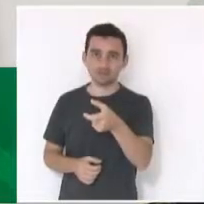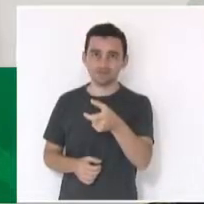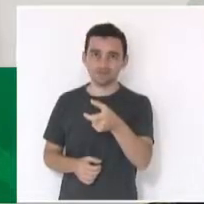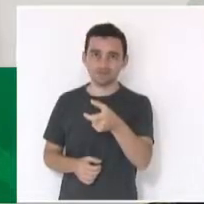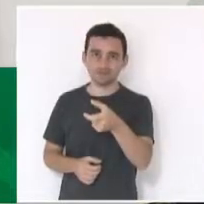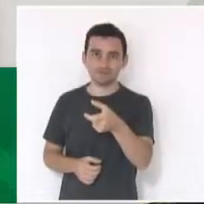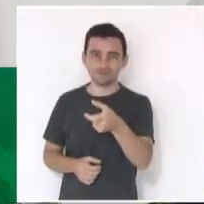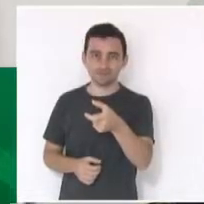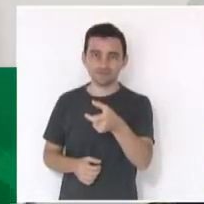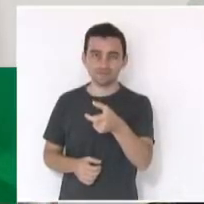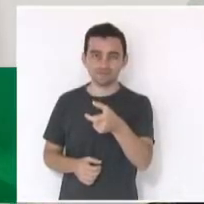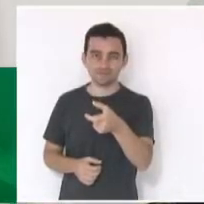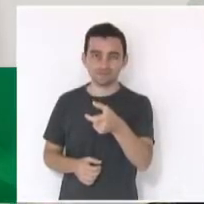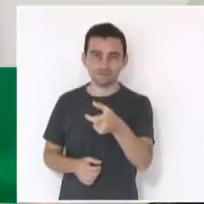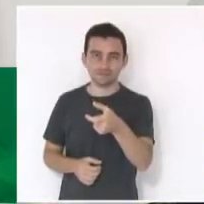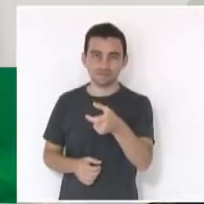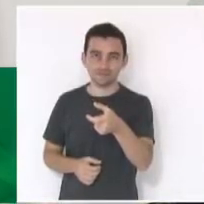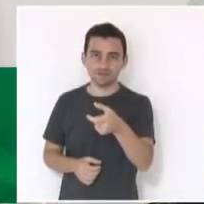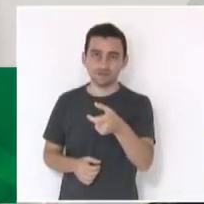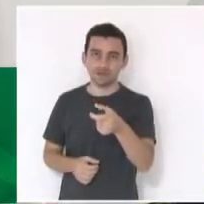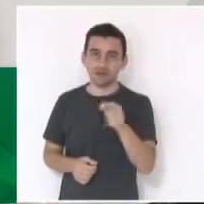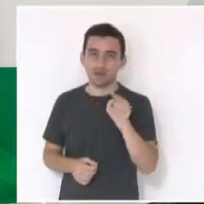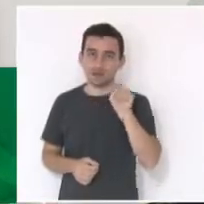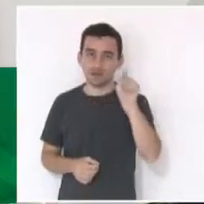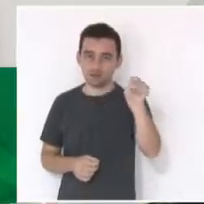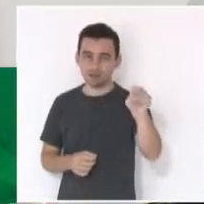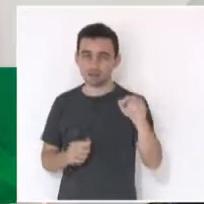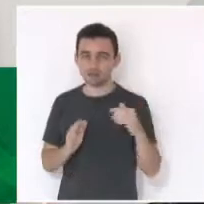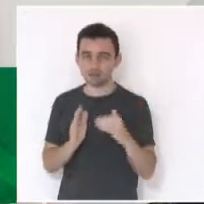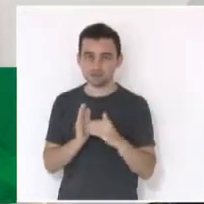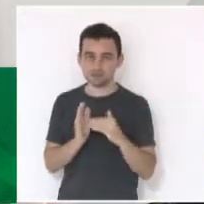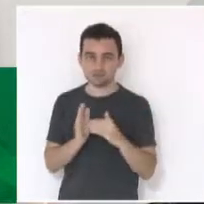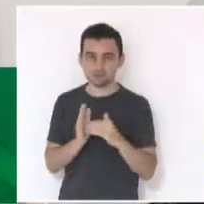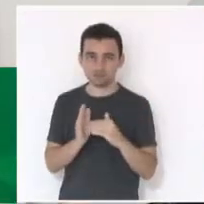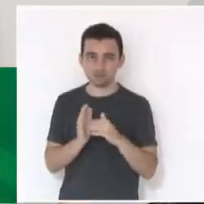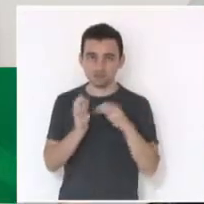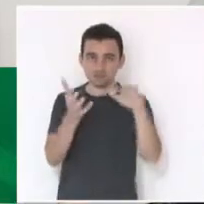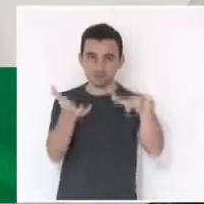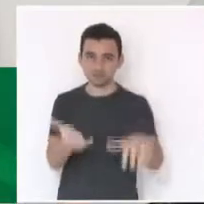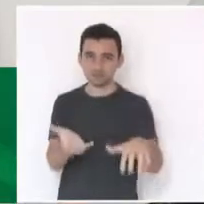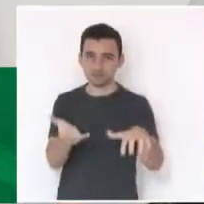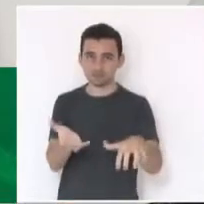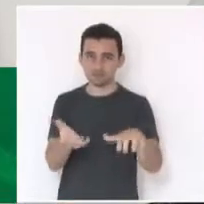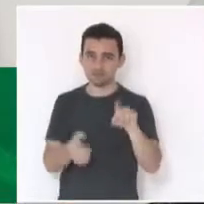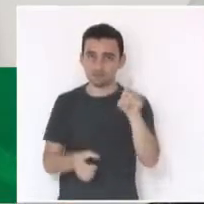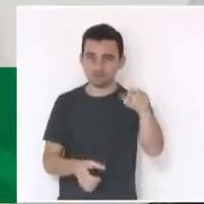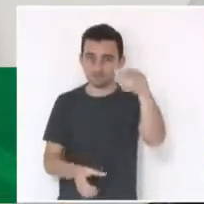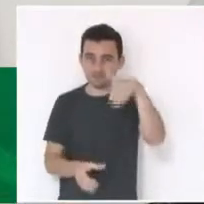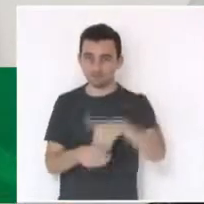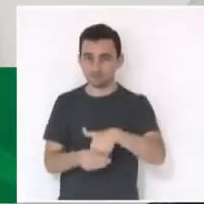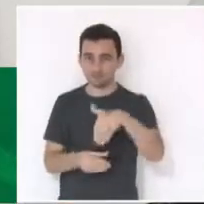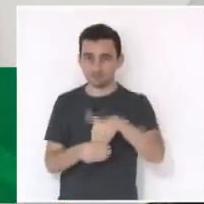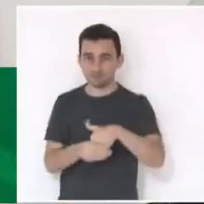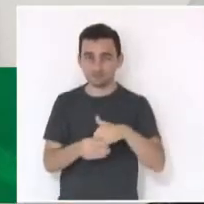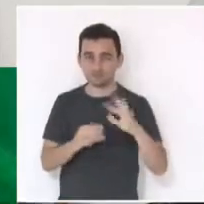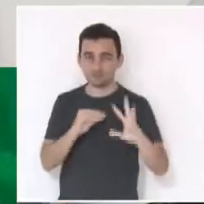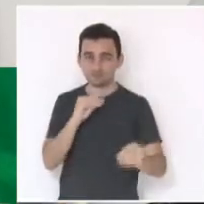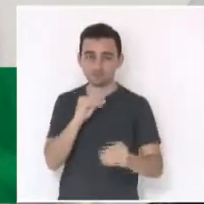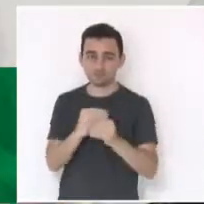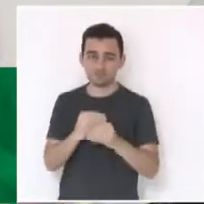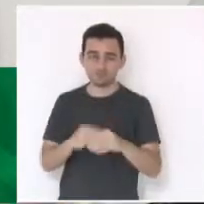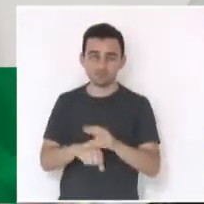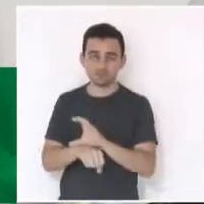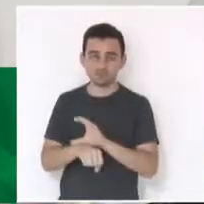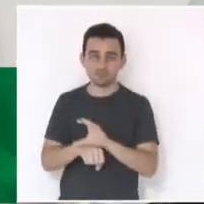E no momento digo que o Congresso Nacional ele tem voltado a emenda à constituição